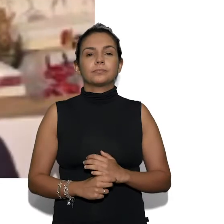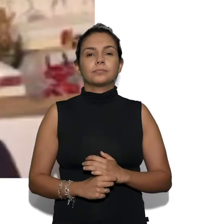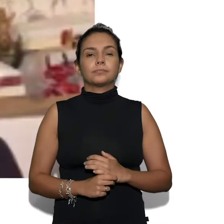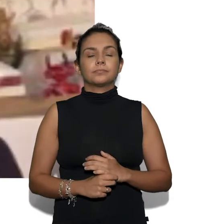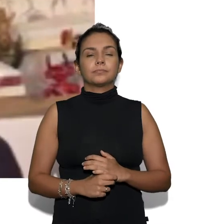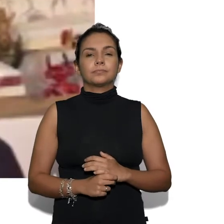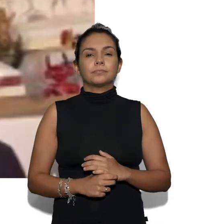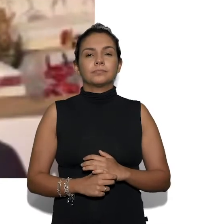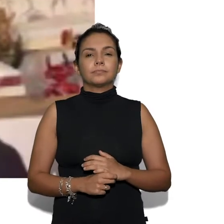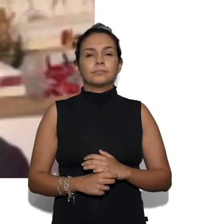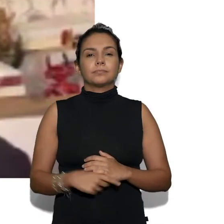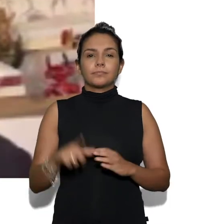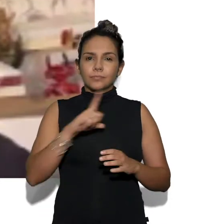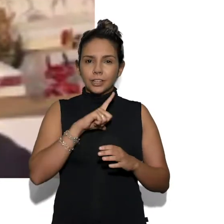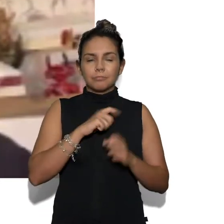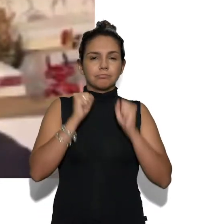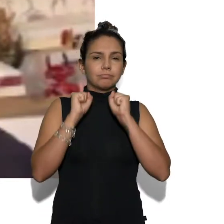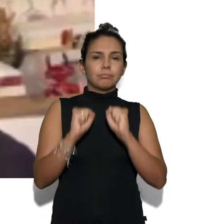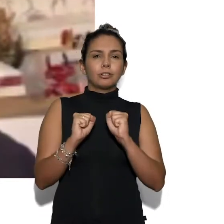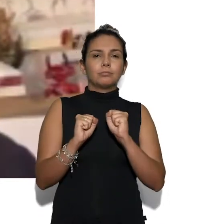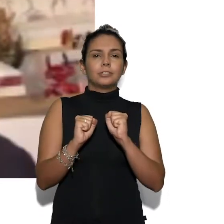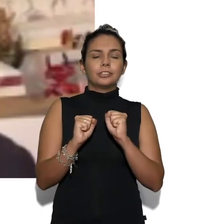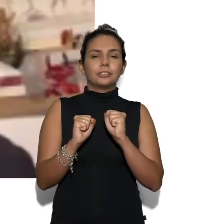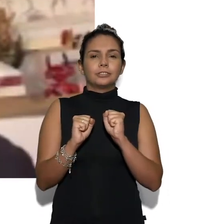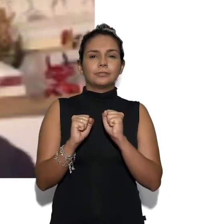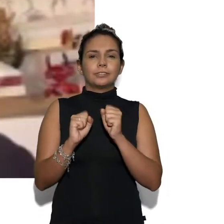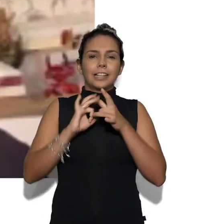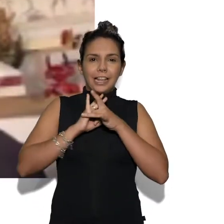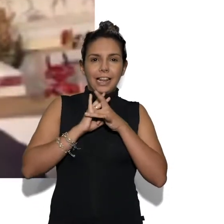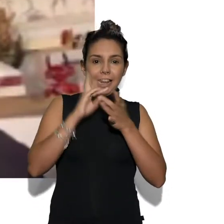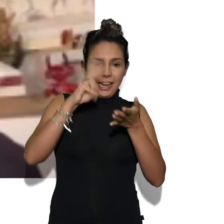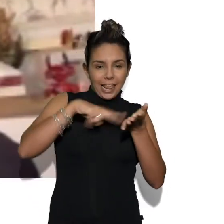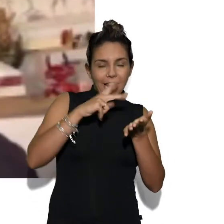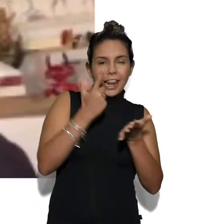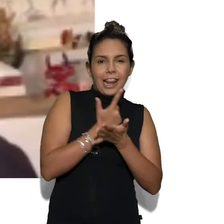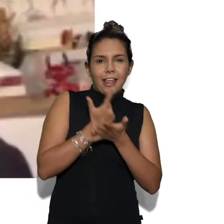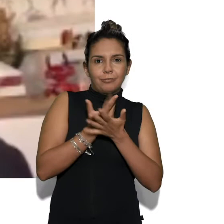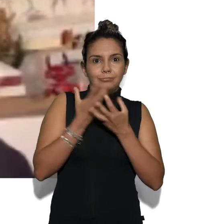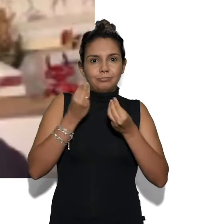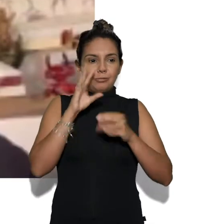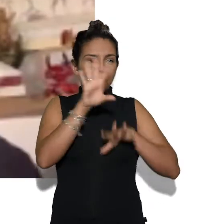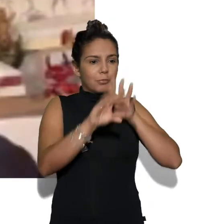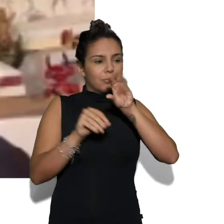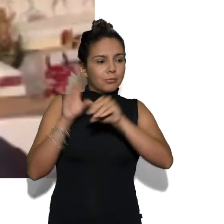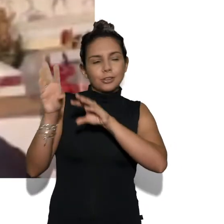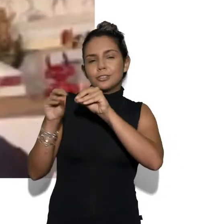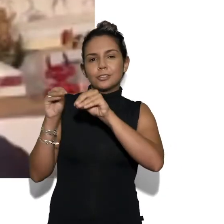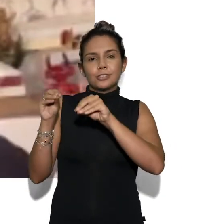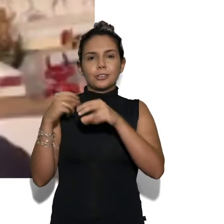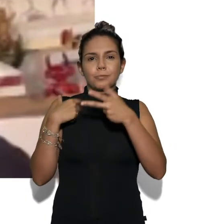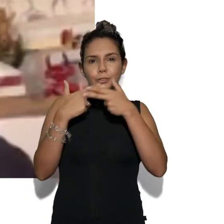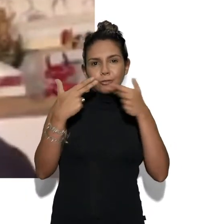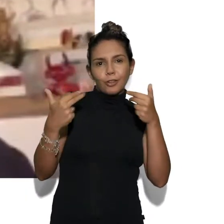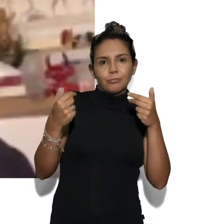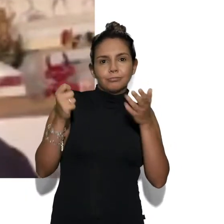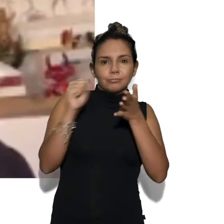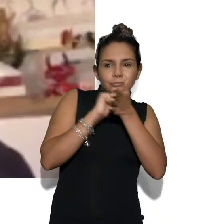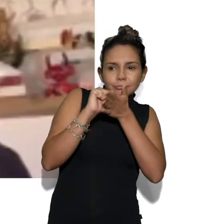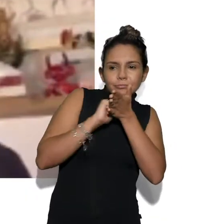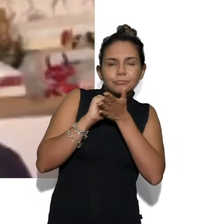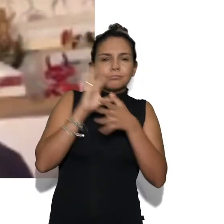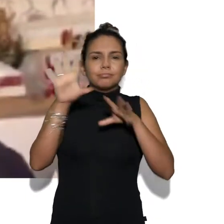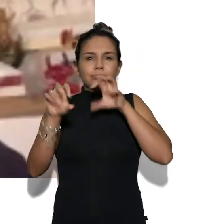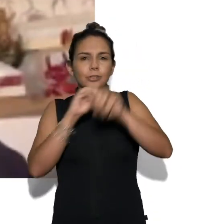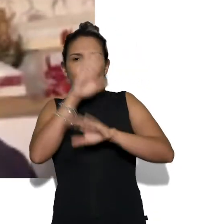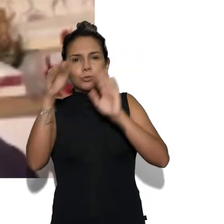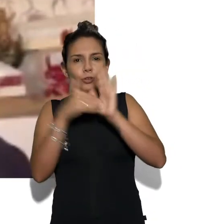tivesse até a possibilidade de mexer nos livros, assim, de mexer nas coisas que fui colhendo em